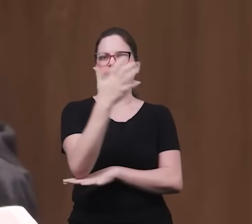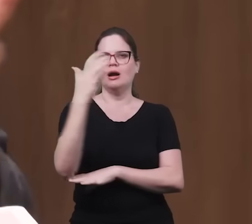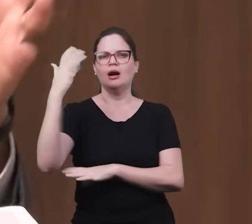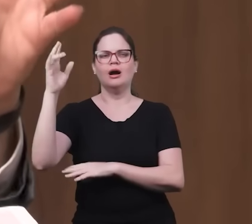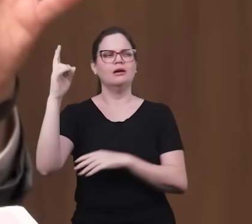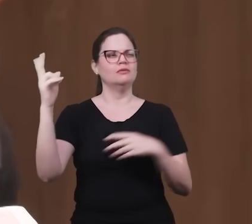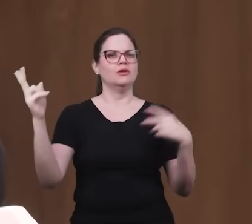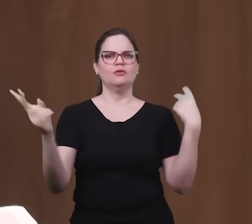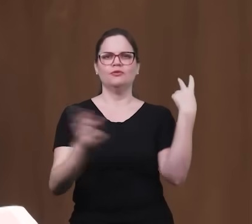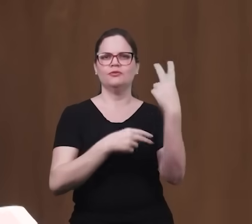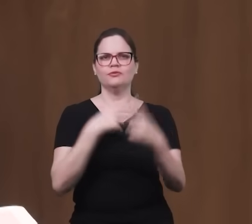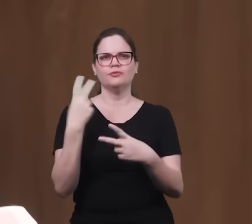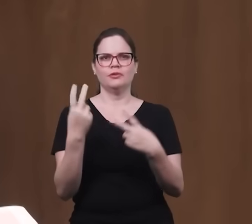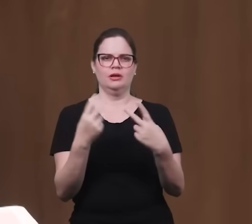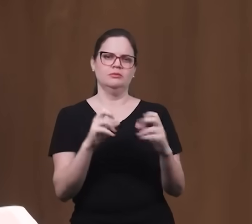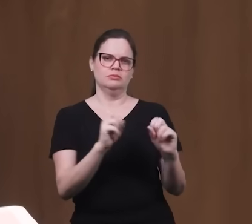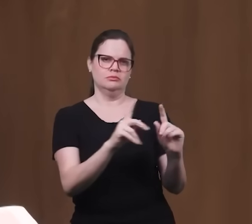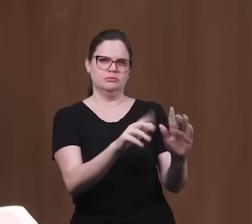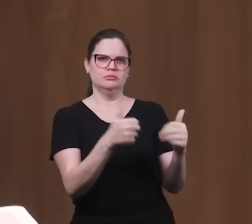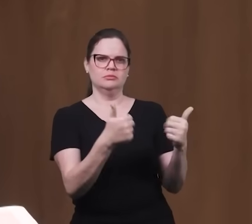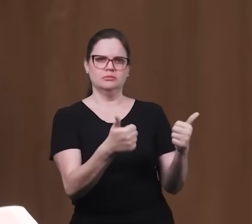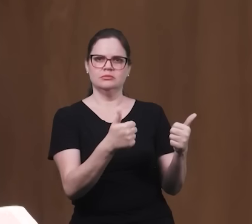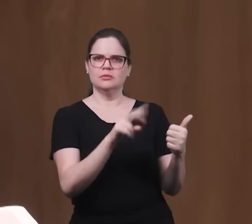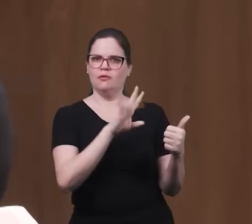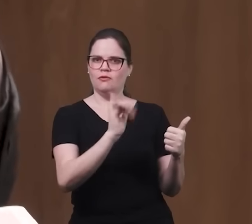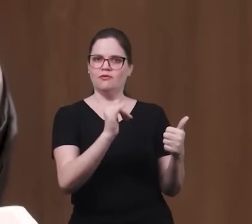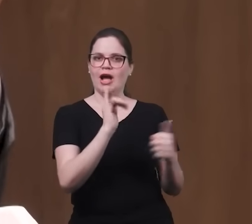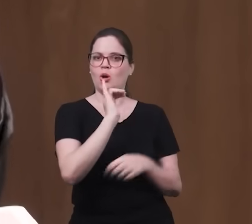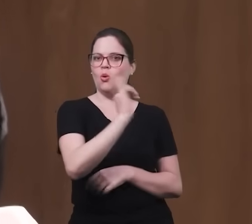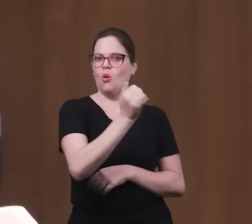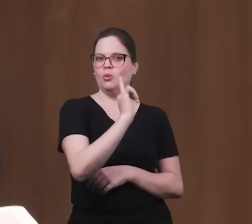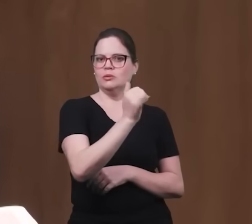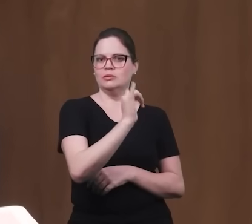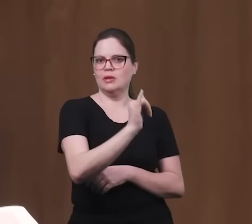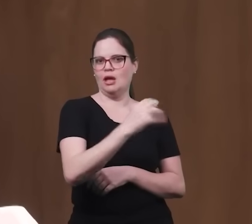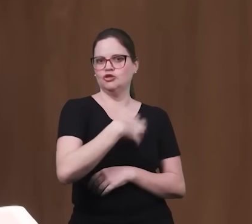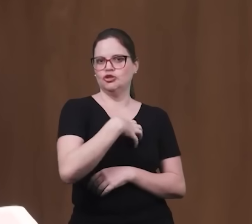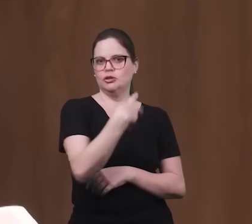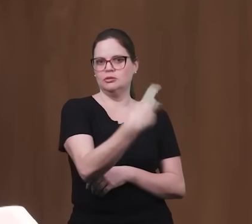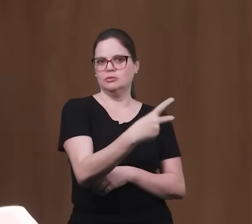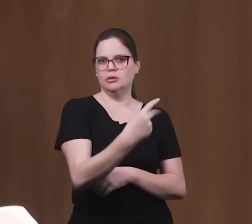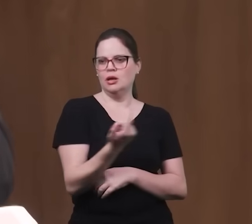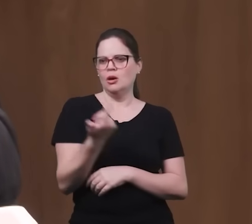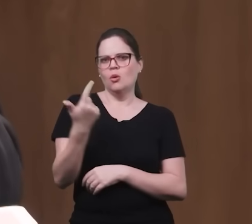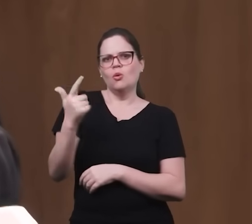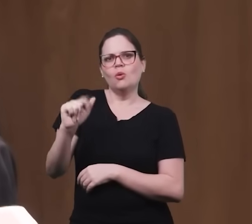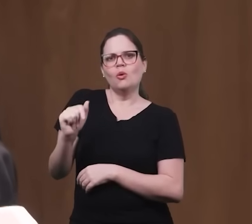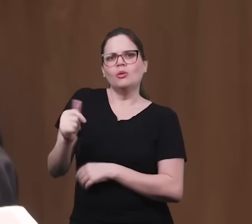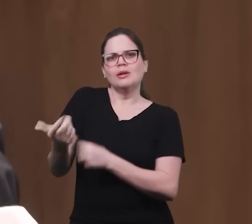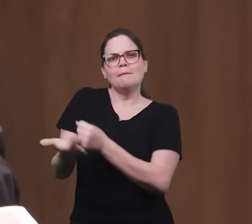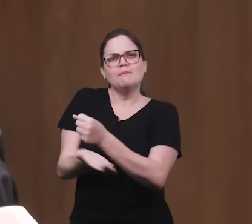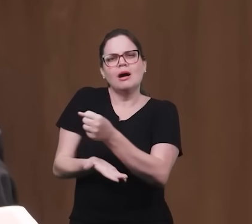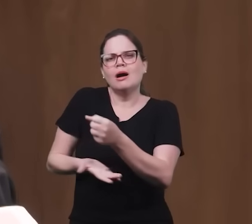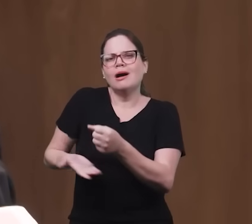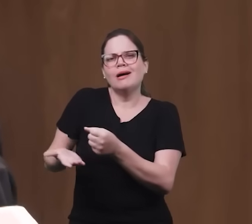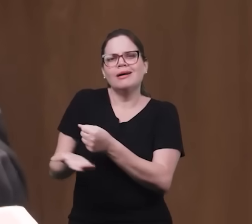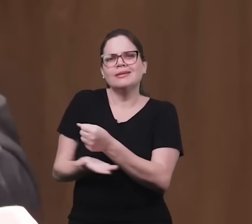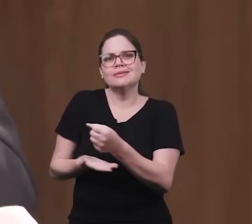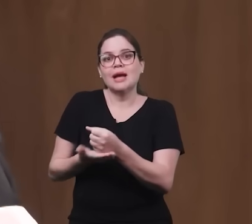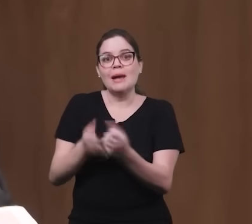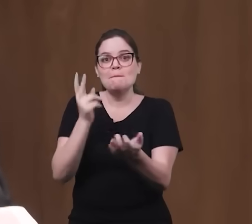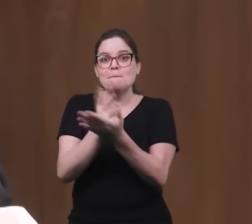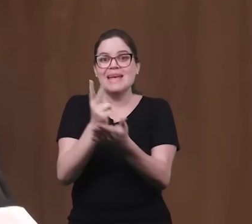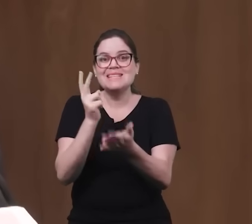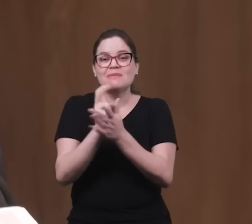o vento. Essa pessoa vai transmitir de um jeito. E a outra que tem mais limitação é